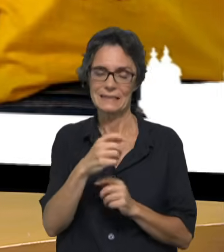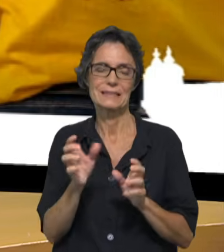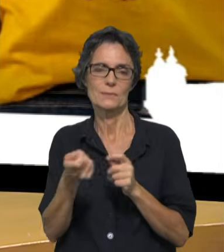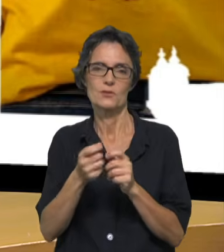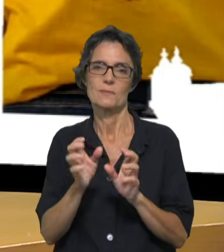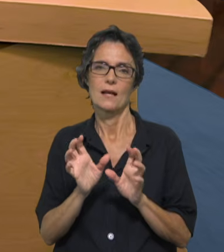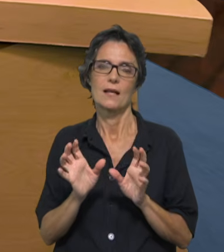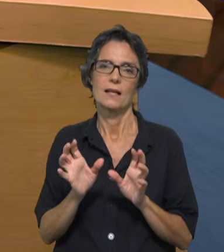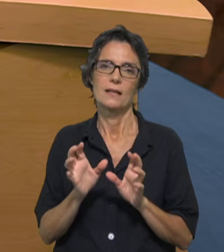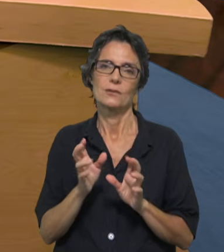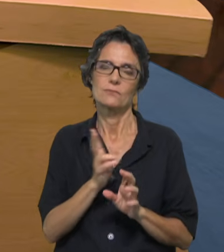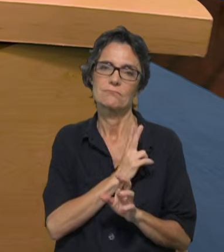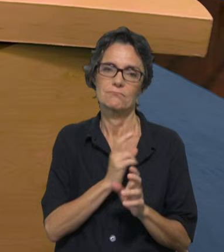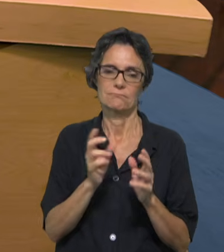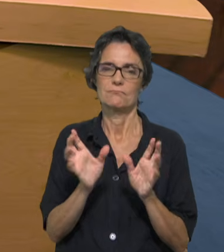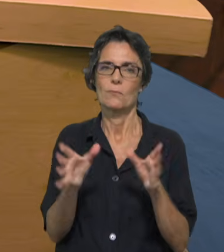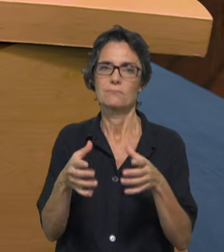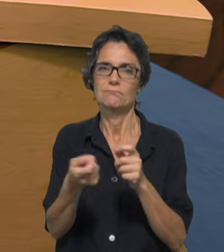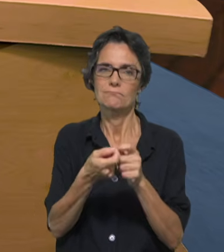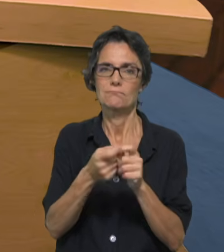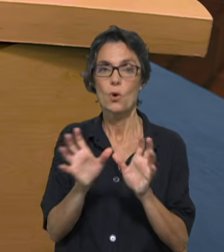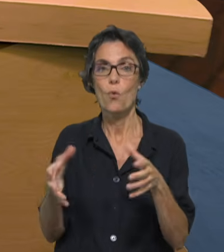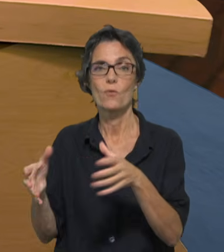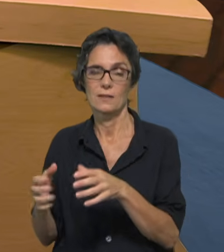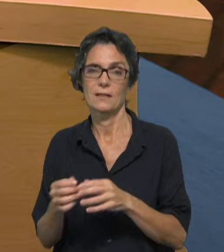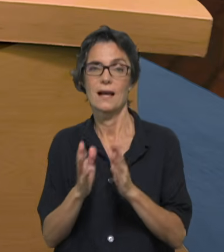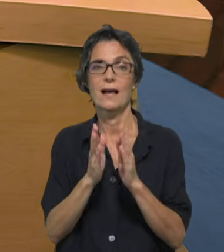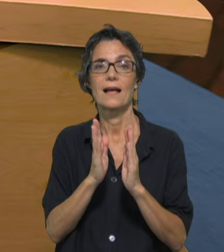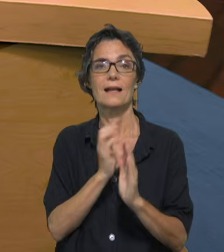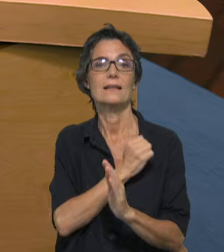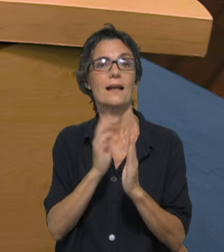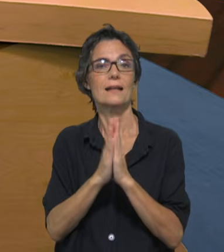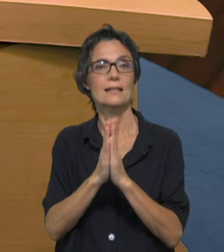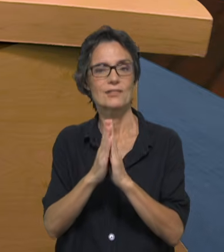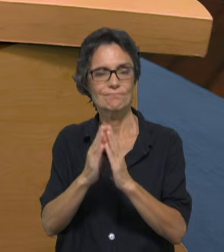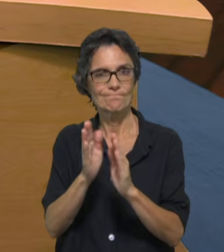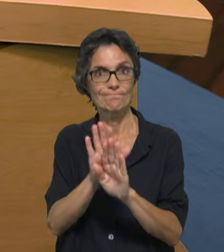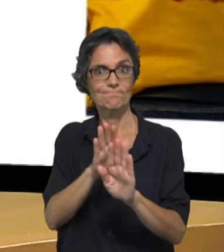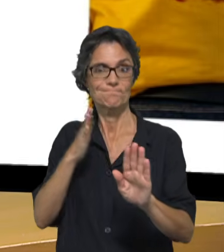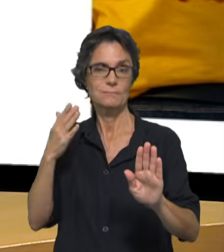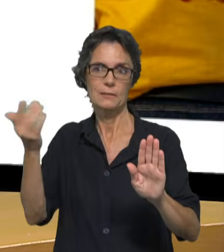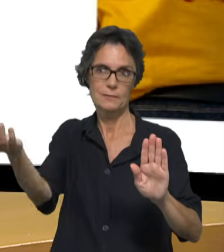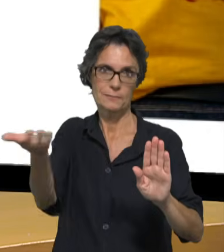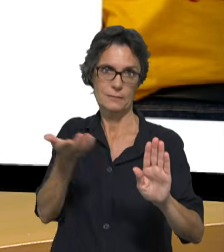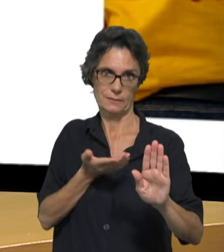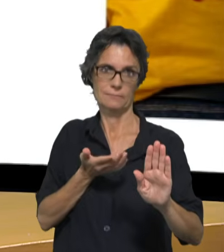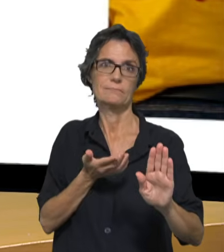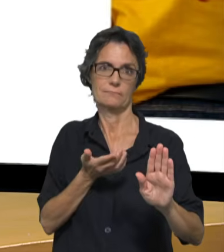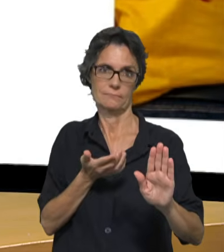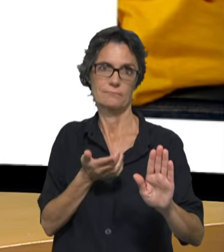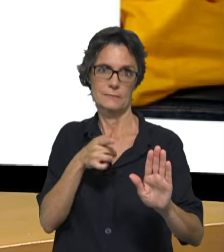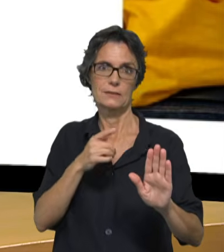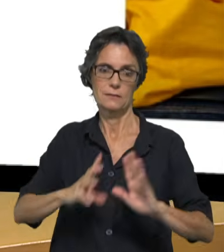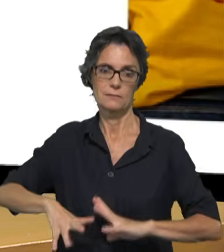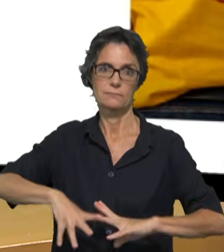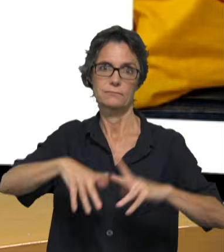comunidades, aproximar de quem necessita. Abrir as igrejas é uma fonte de ajudar o desenvolvimento das